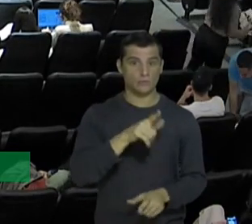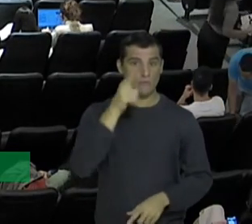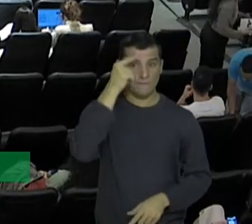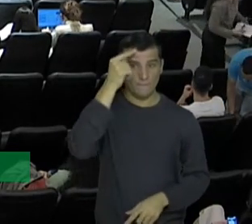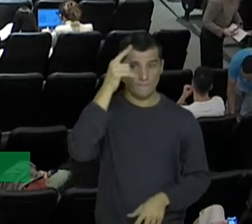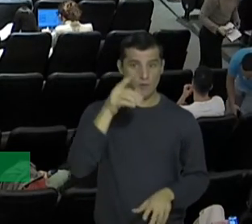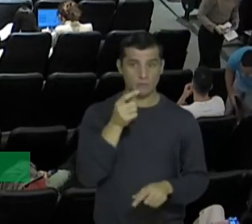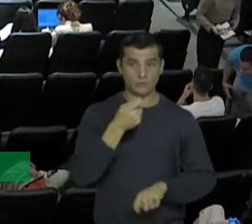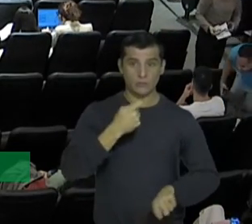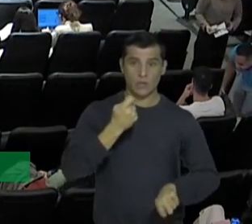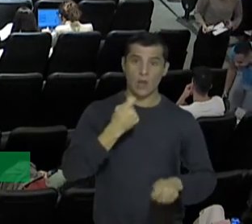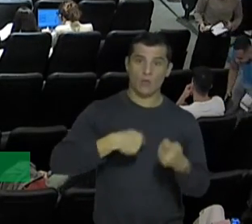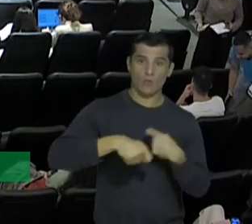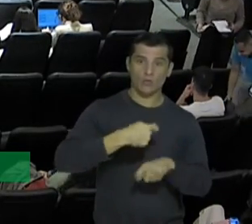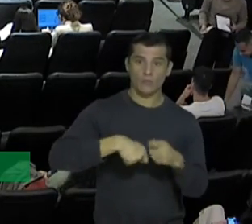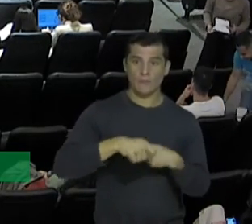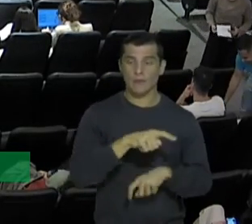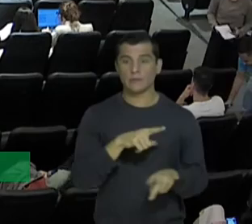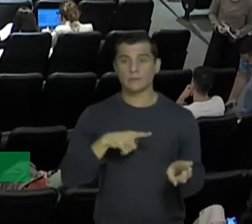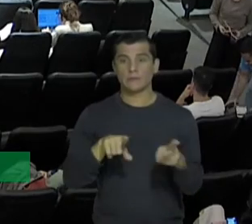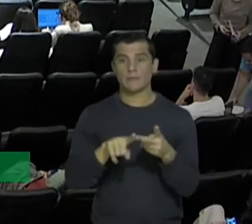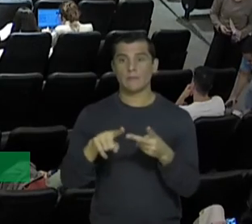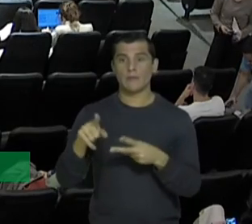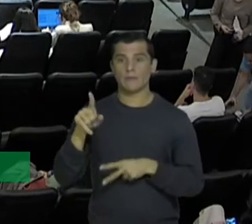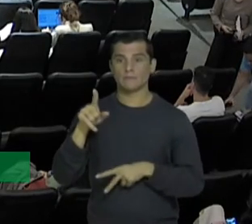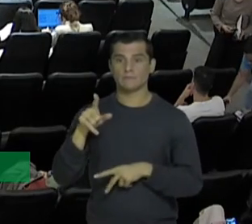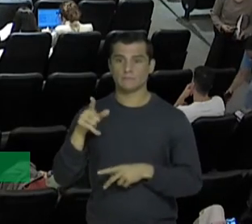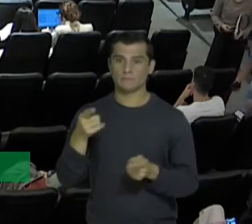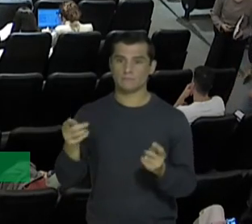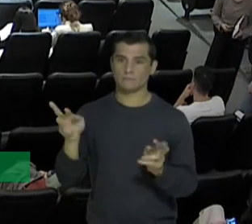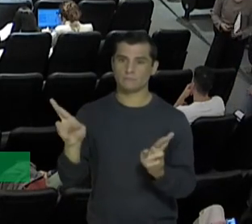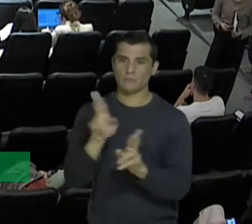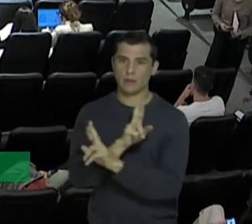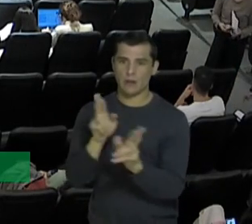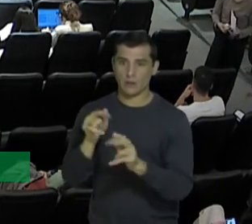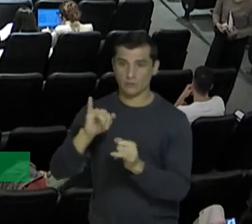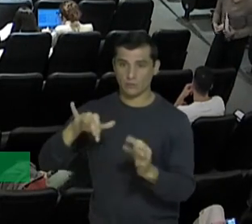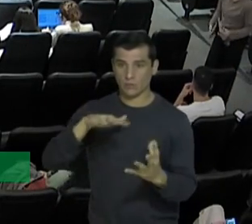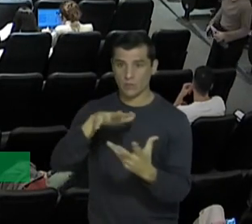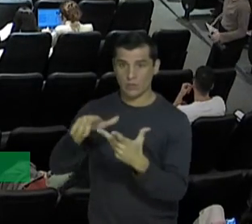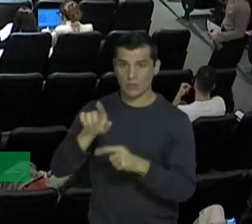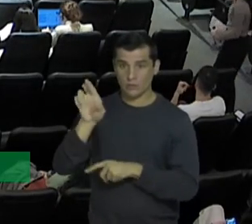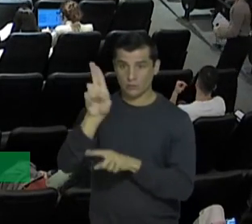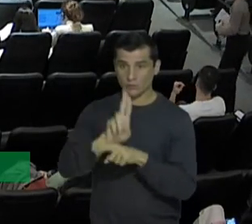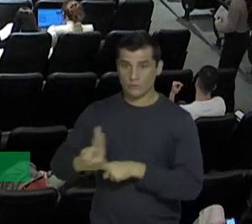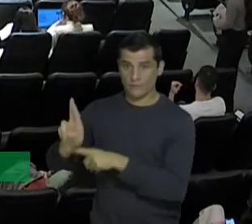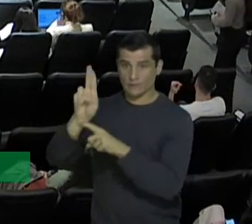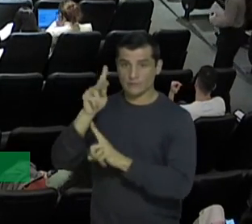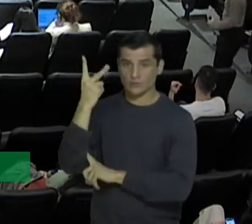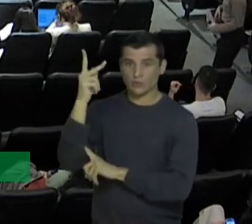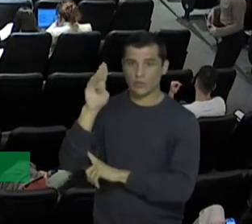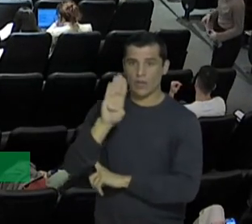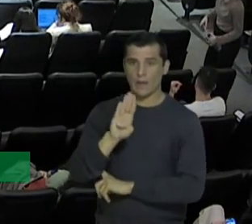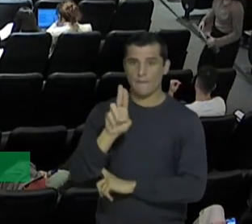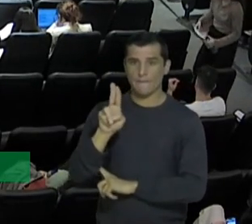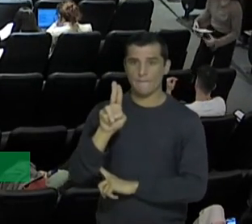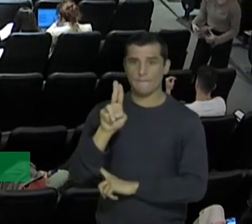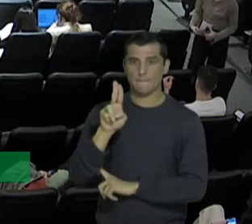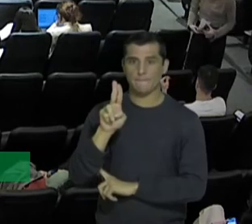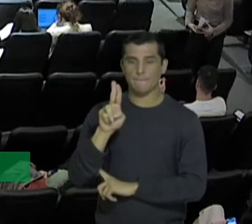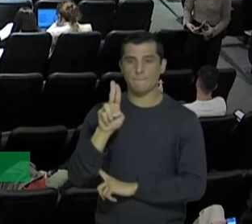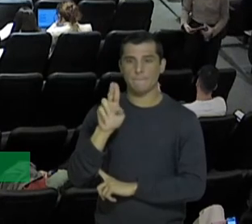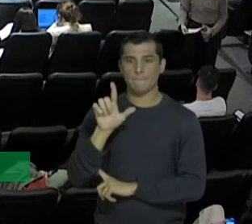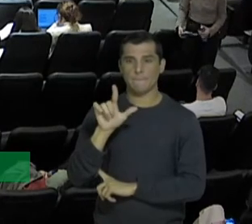ciências políticas relações internacionais pela Universidade de Sofia e Universidade nova da Bulgária pós-doutor na